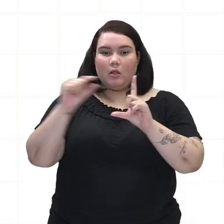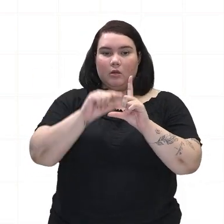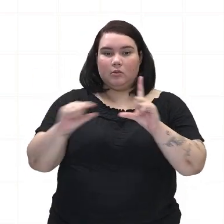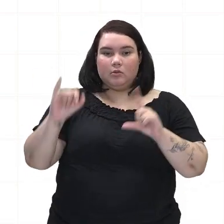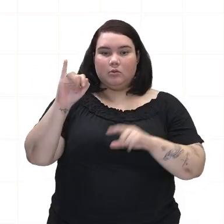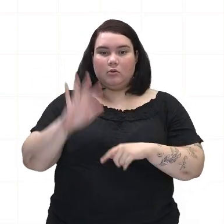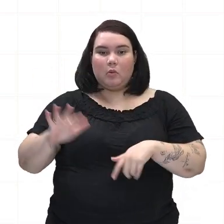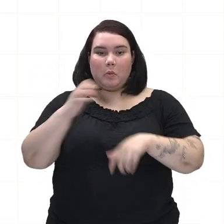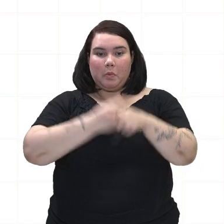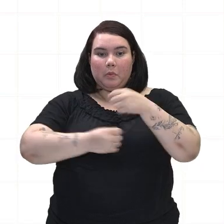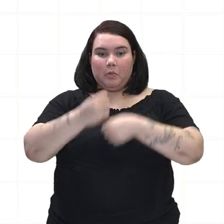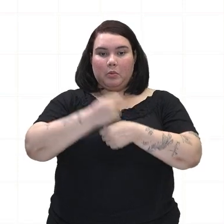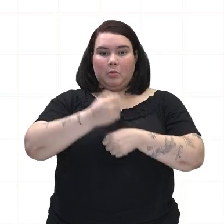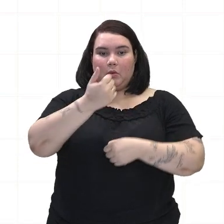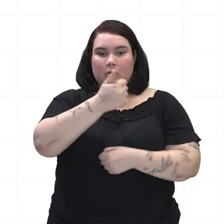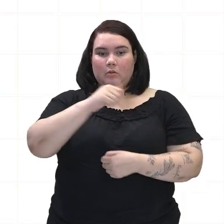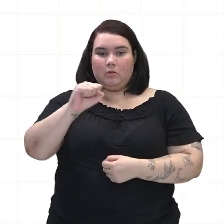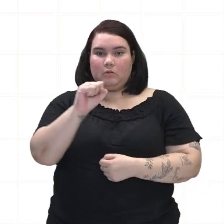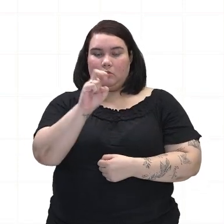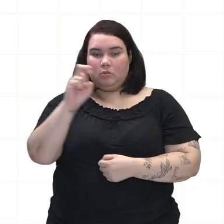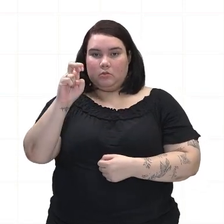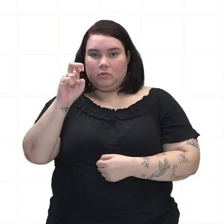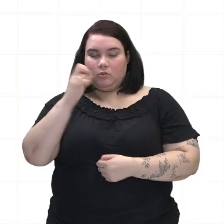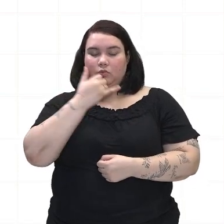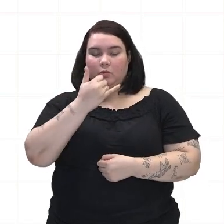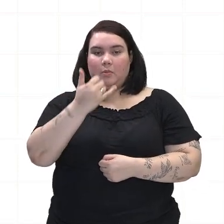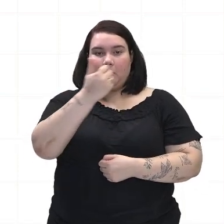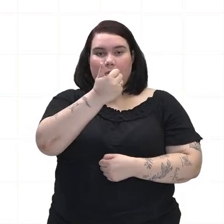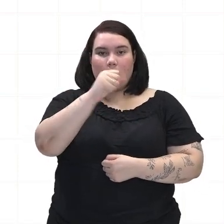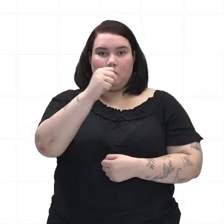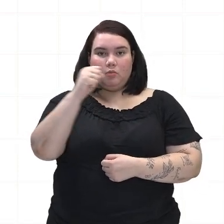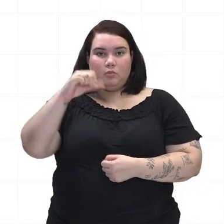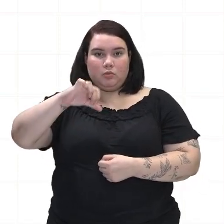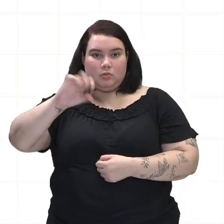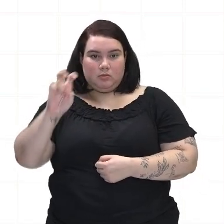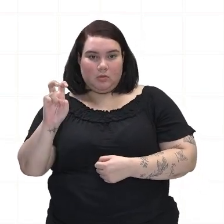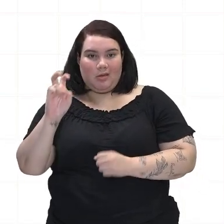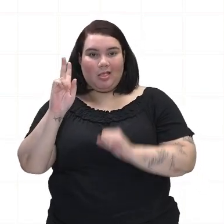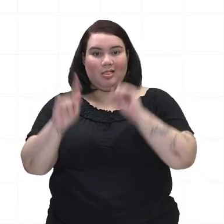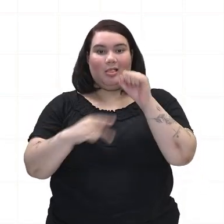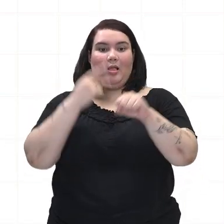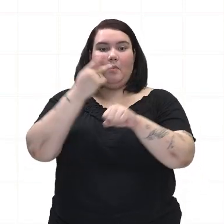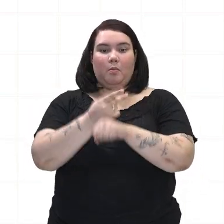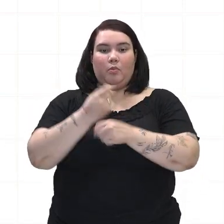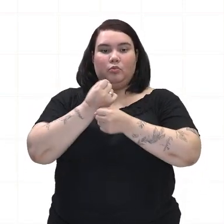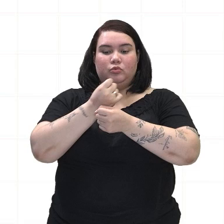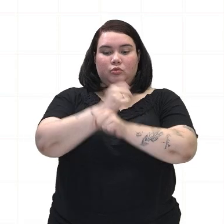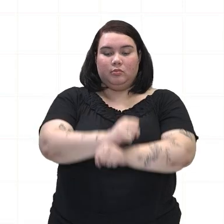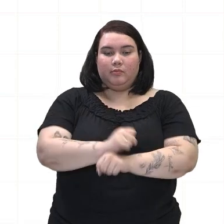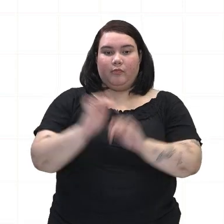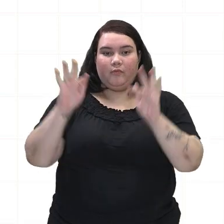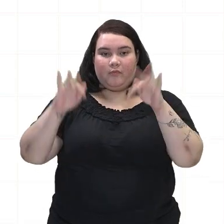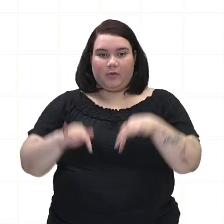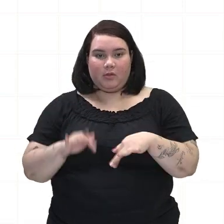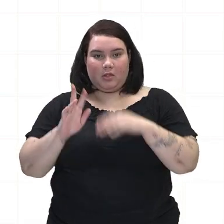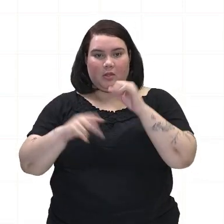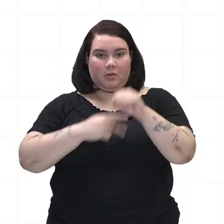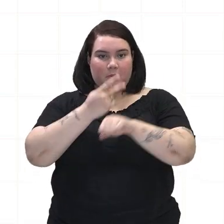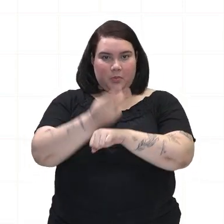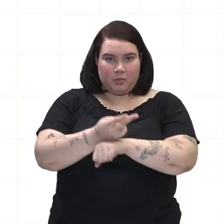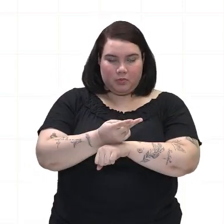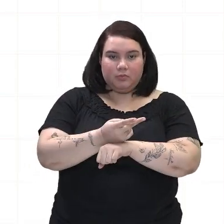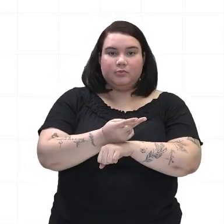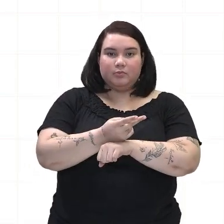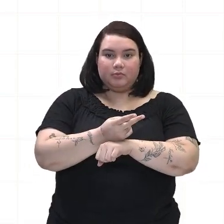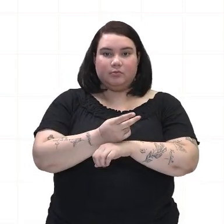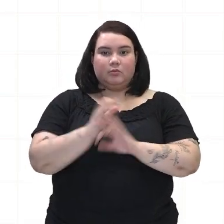é de 1895, ou seja, pós a abolição da escravidão no Brasil, que a abolição da escravidão